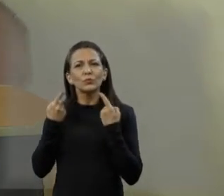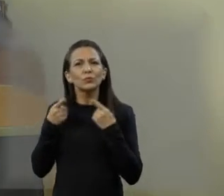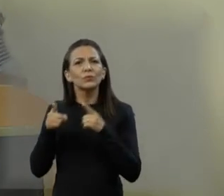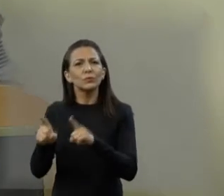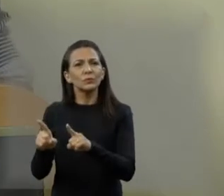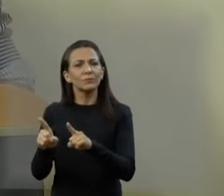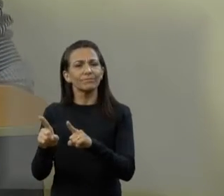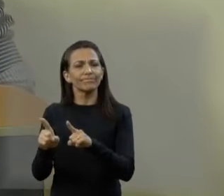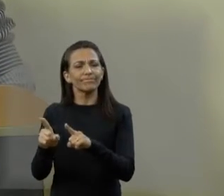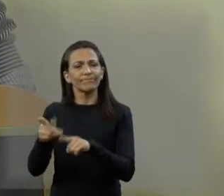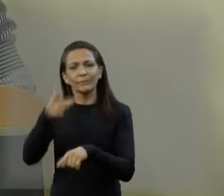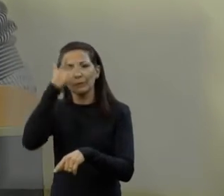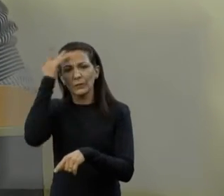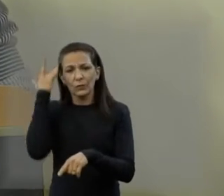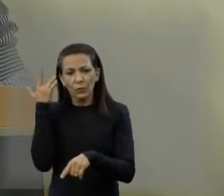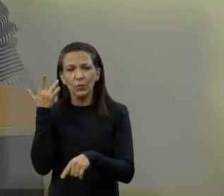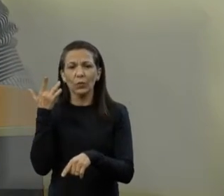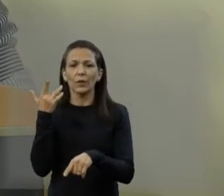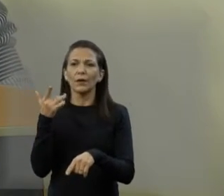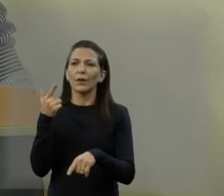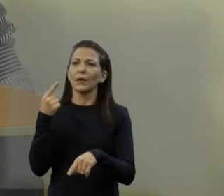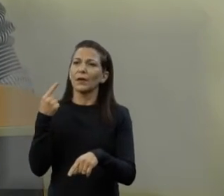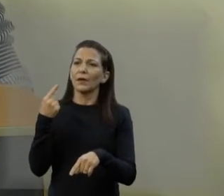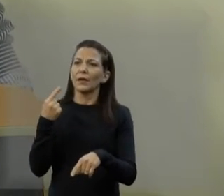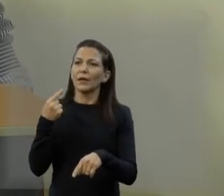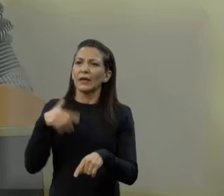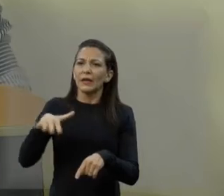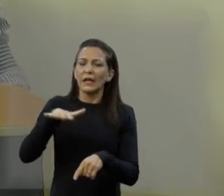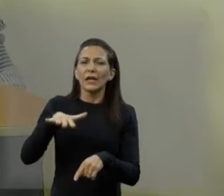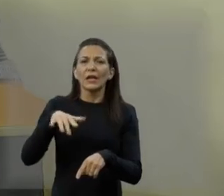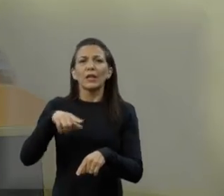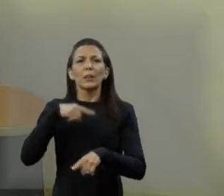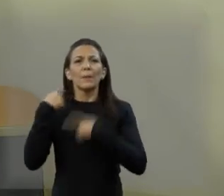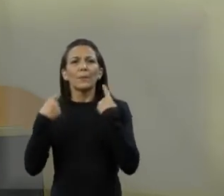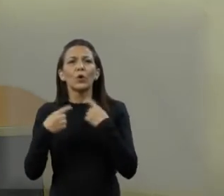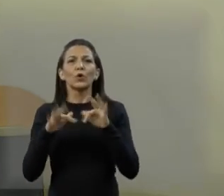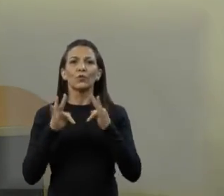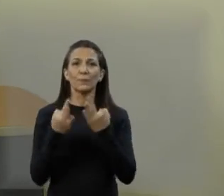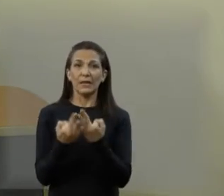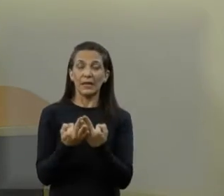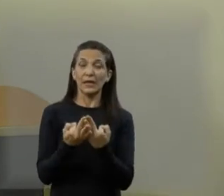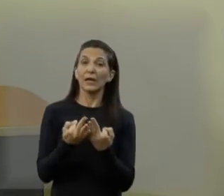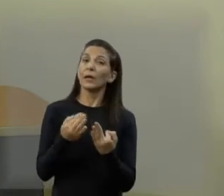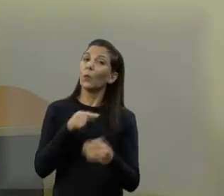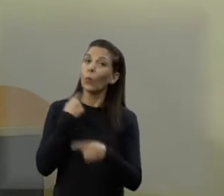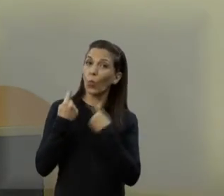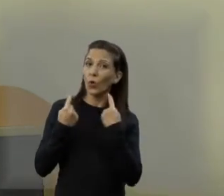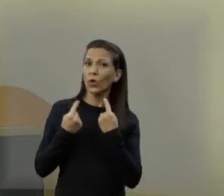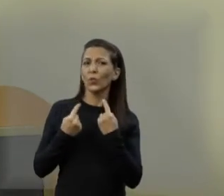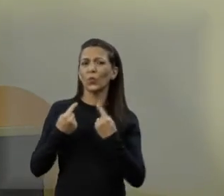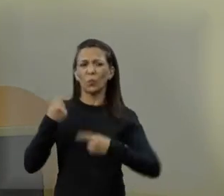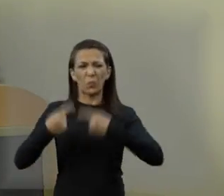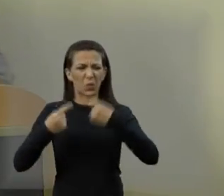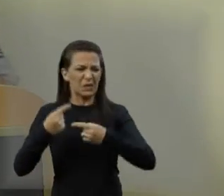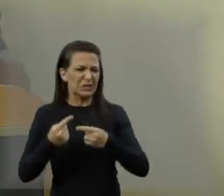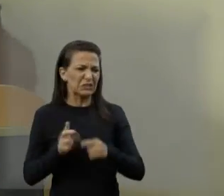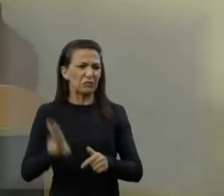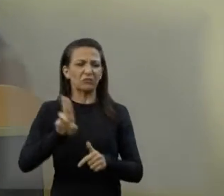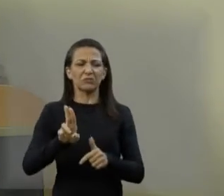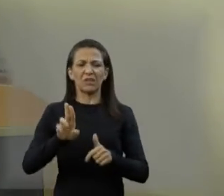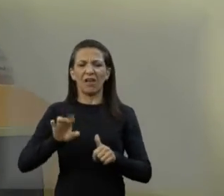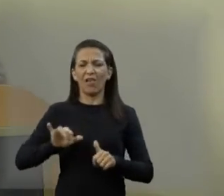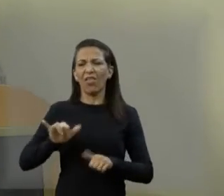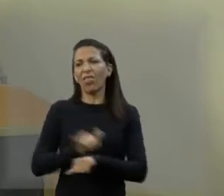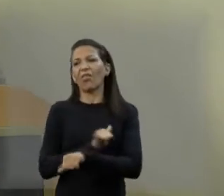quer fazer política sobre a morte e sobre o familiar que passou isso é condenável Oi e aí quando a gente de novo